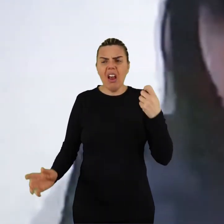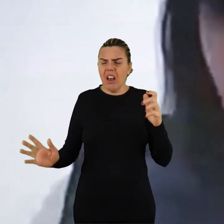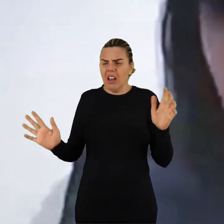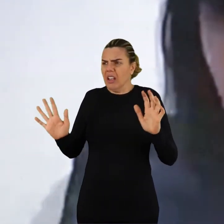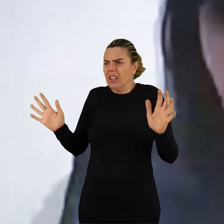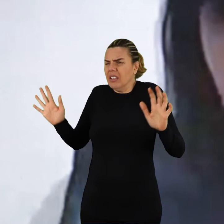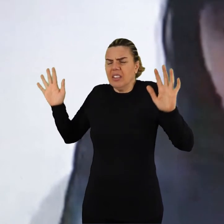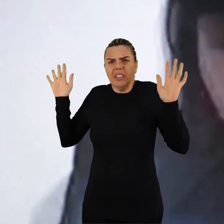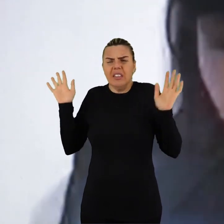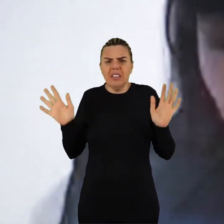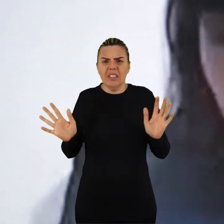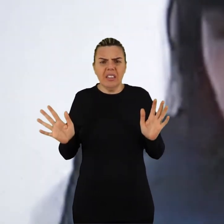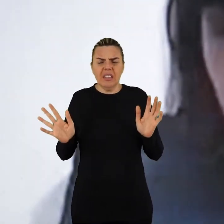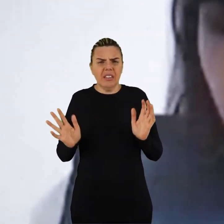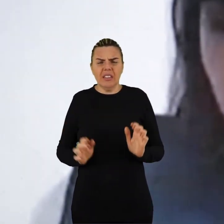e ele